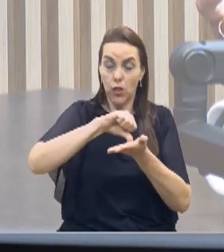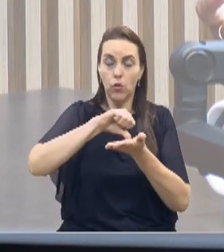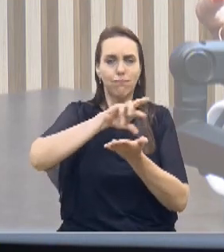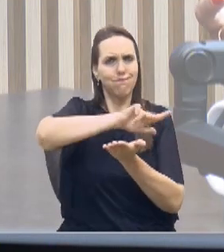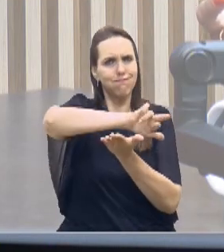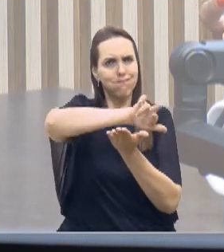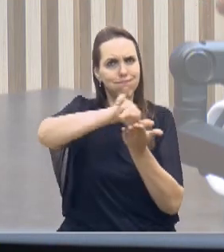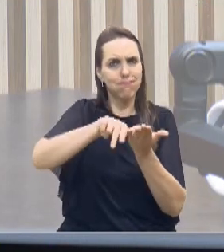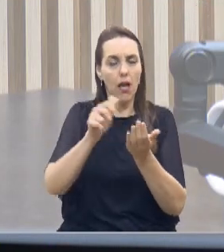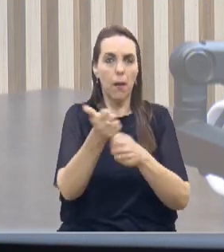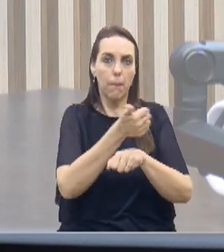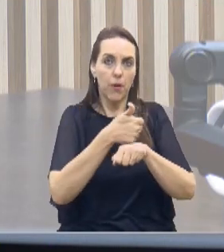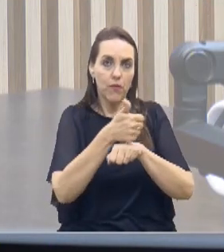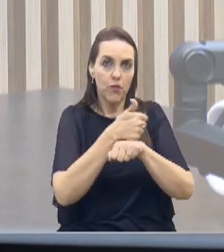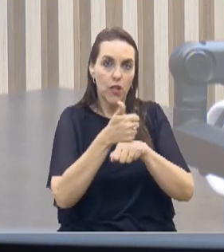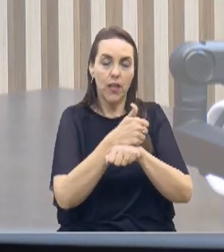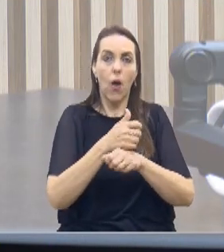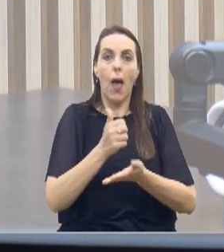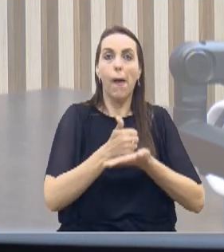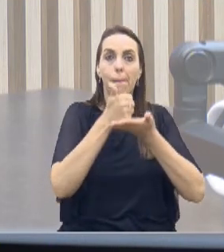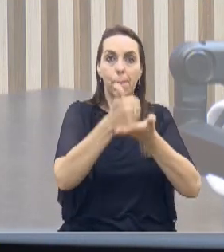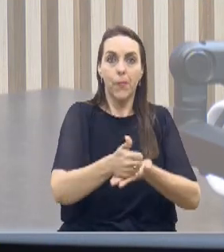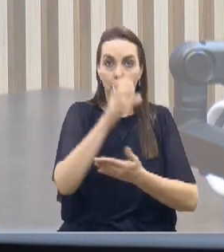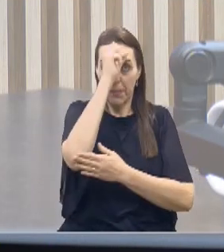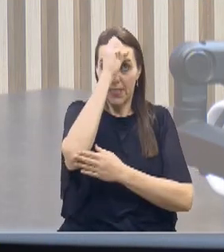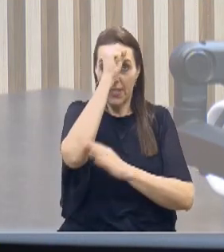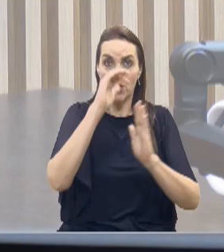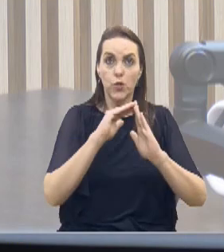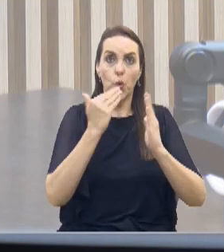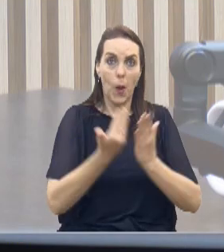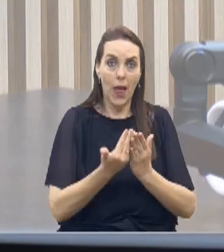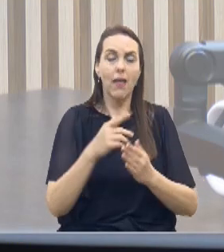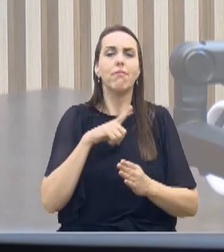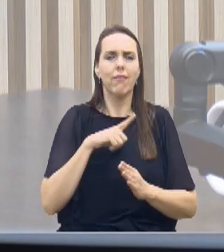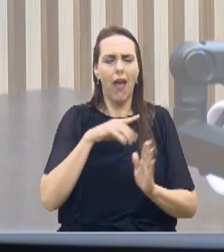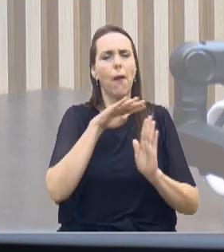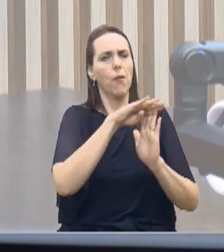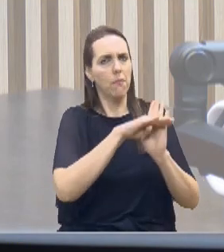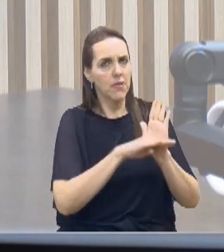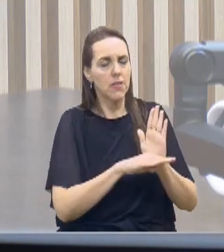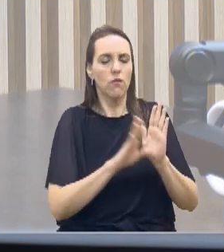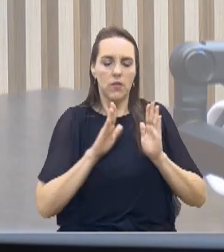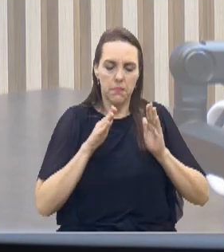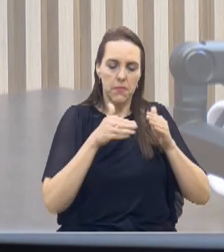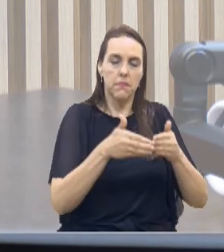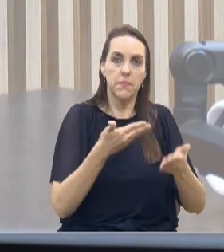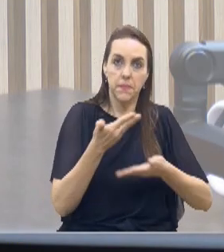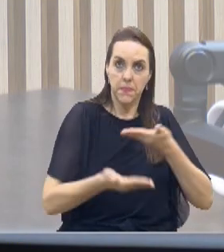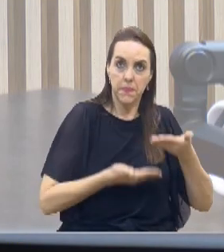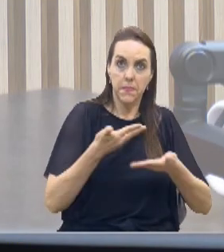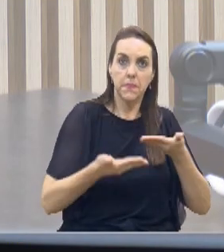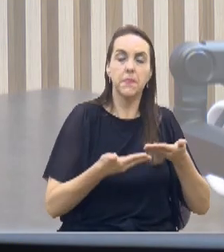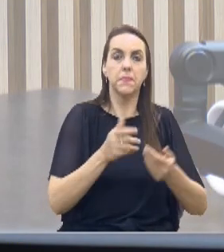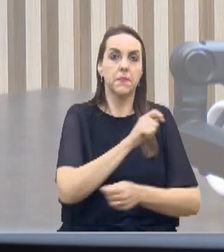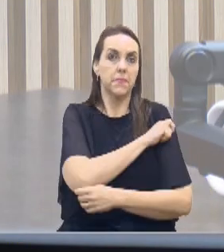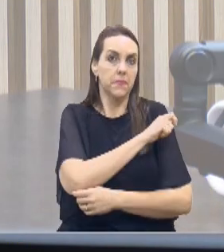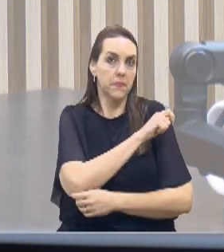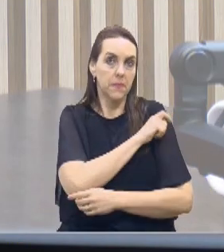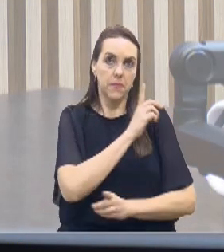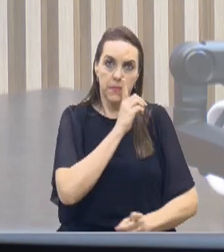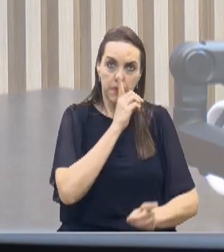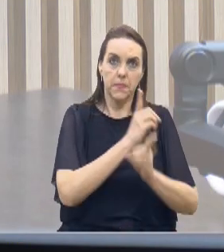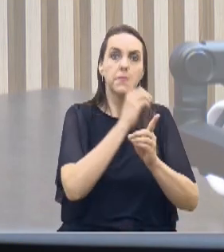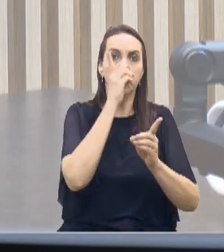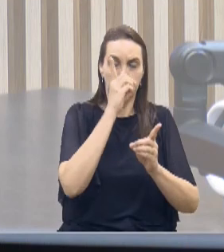à aprendizagem escolar, que tem um programa específico que atende os nossos estudantes identificados com altas habilidades de superdotação.